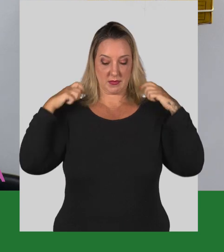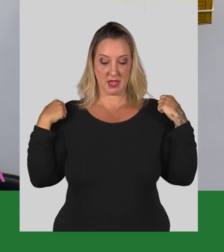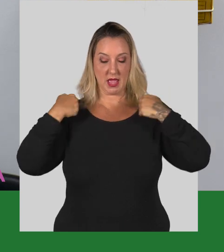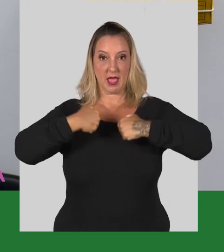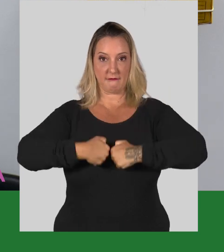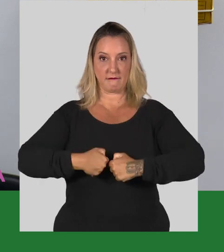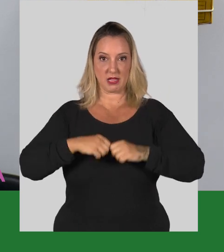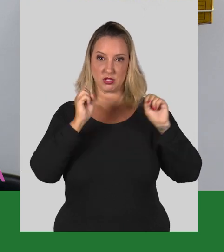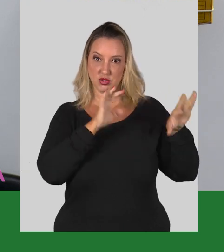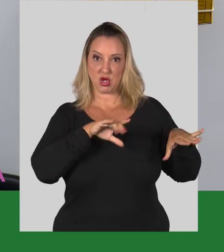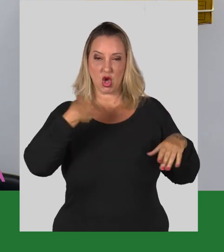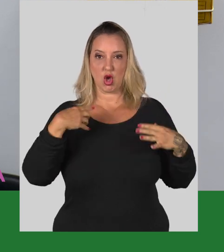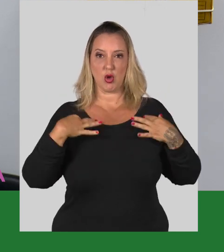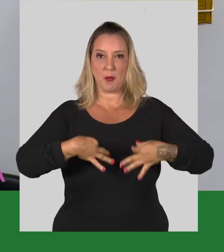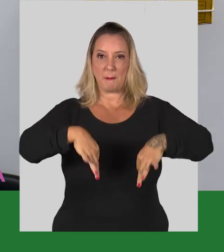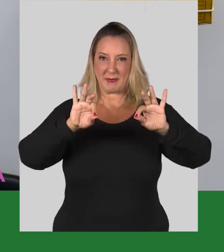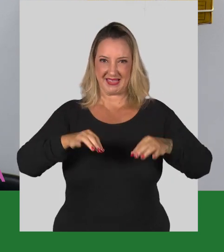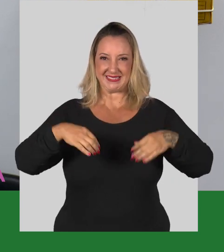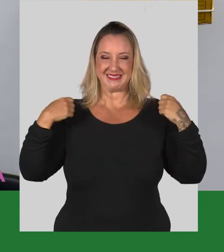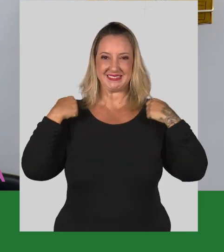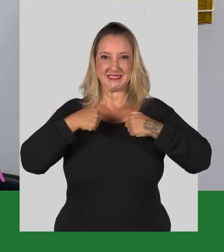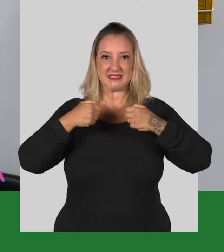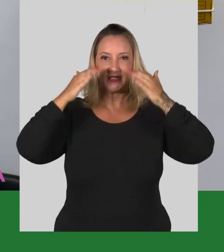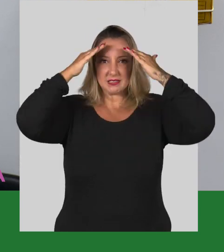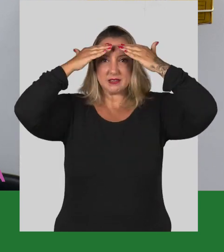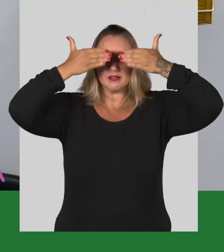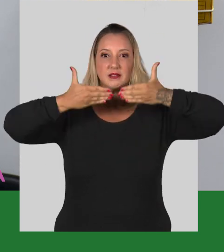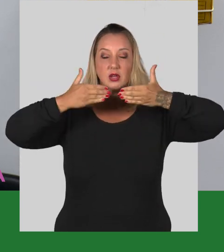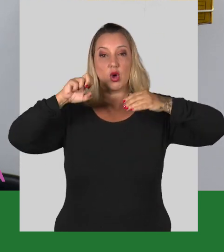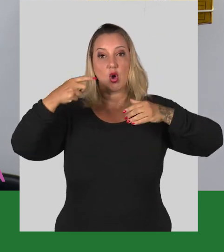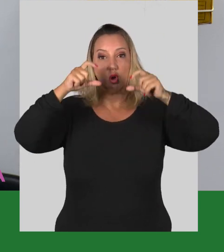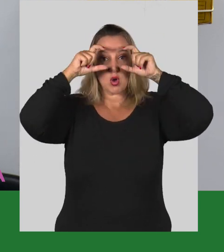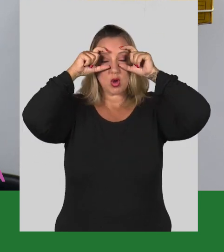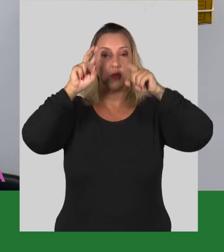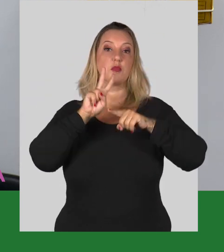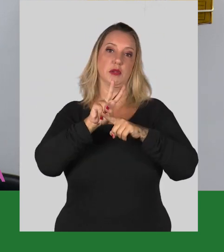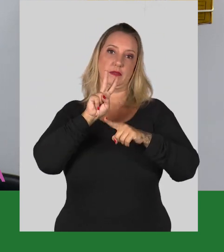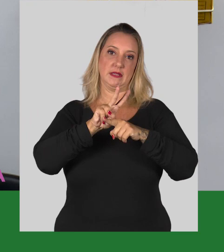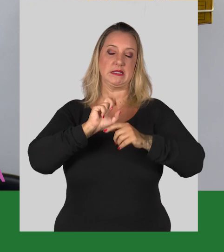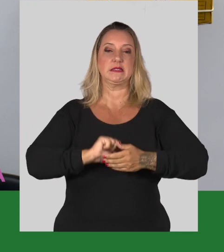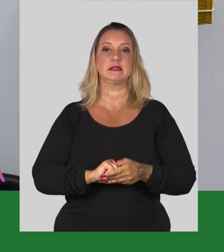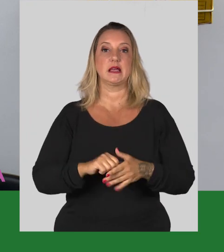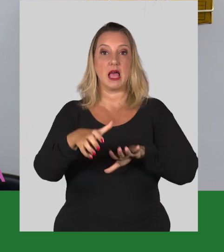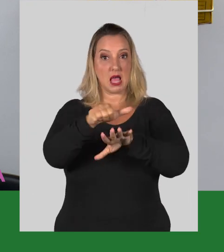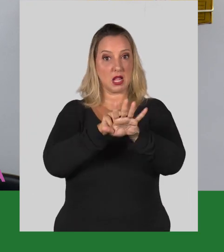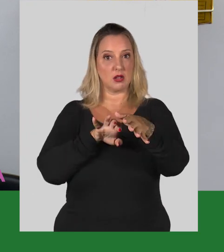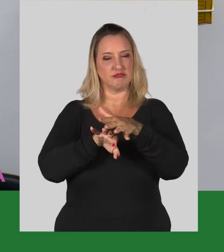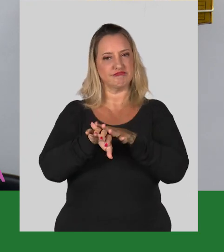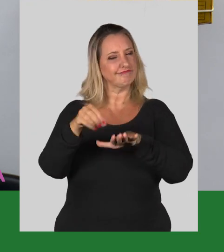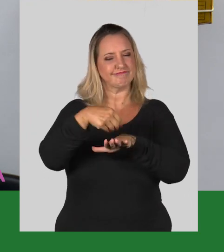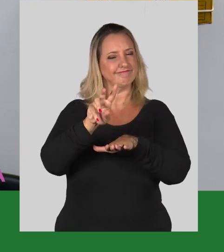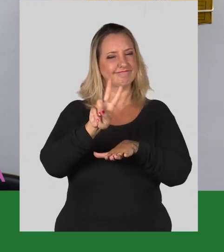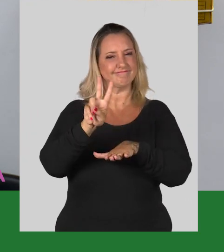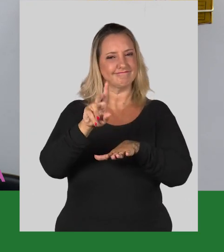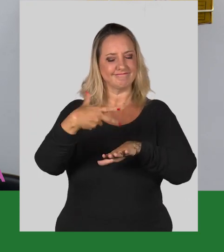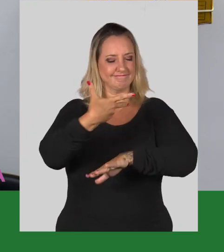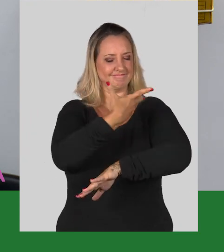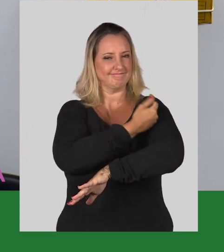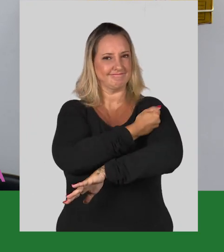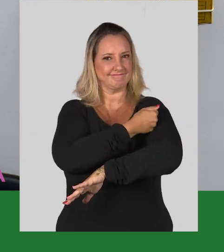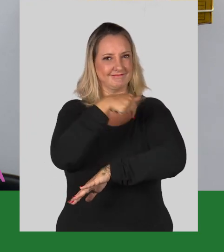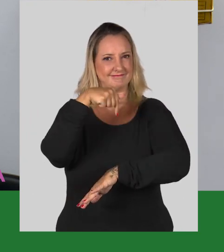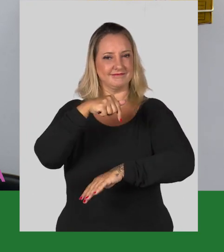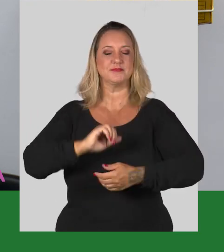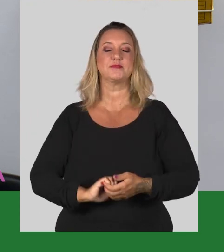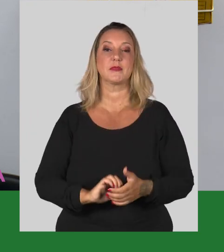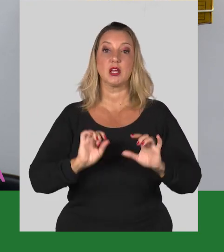avental descartável ou de tecido, face shield ou óculos de proteção. A luva não é orientado na rotina de sala de